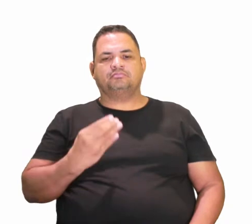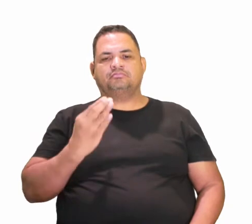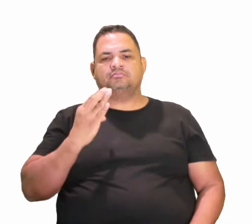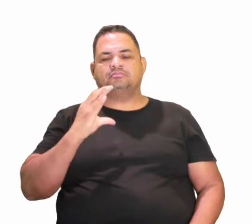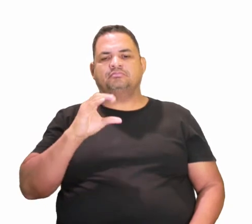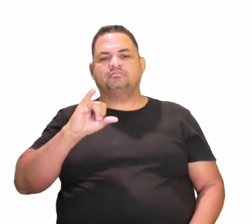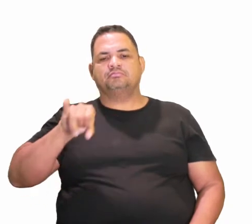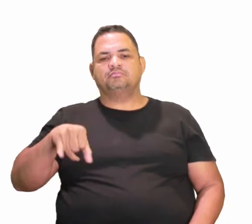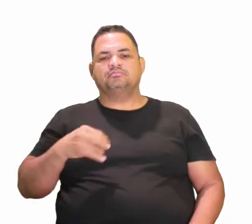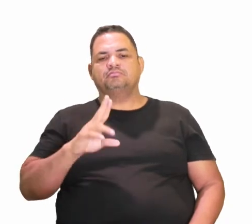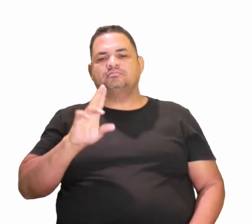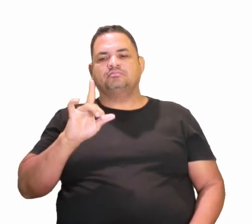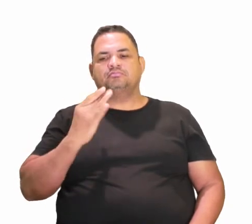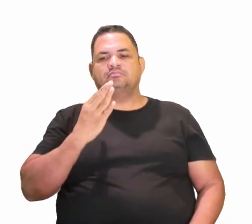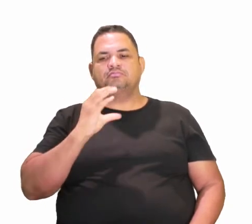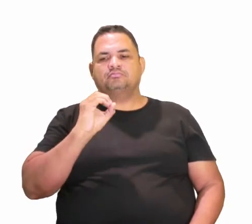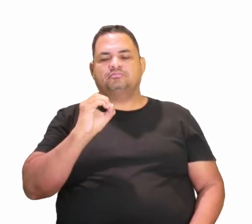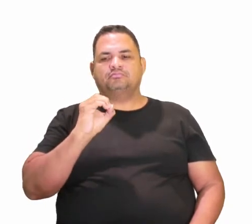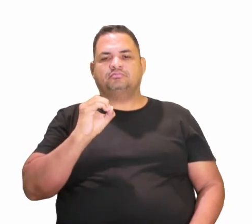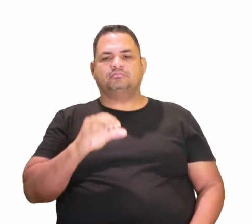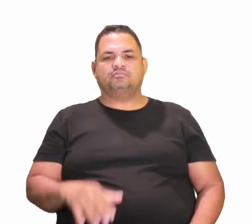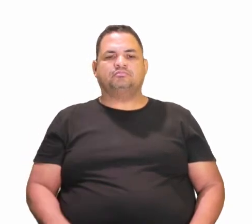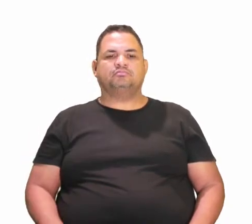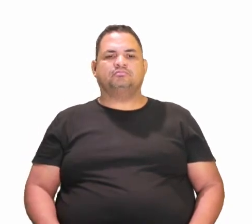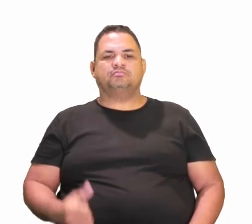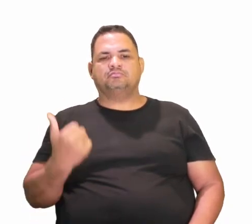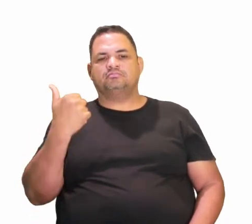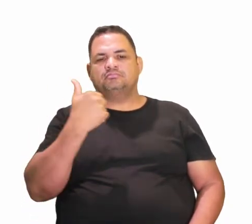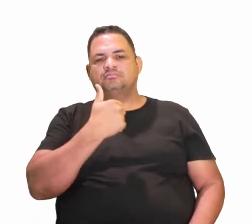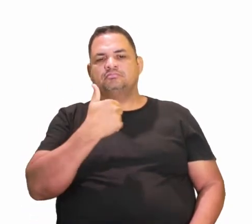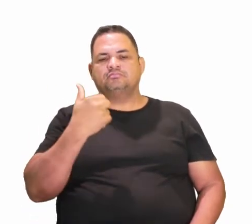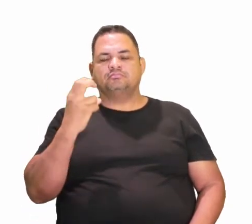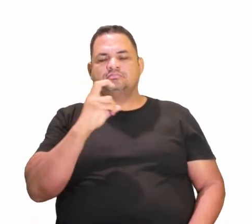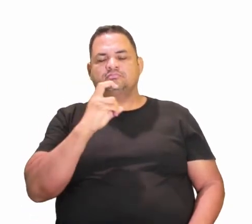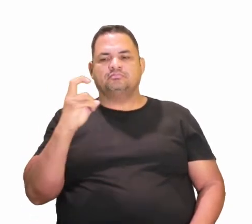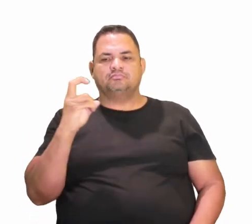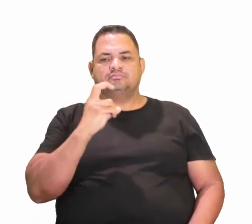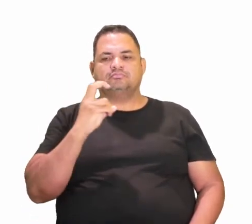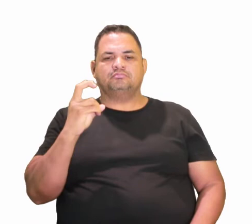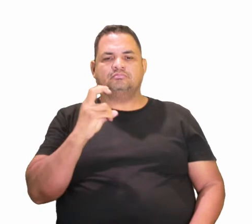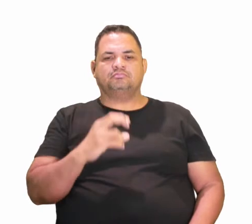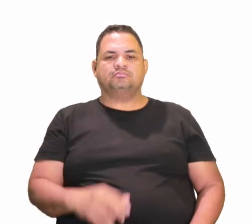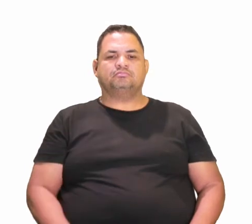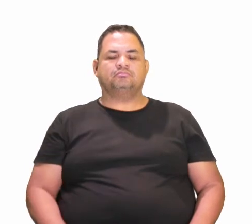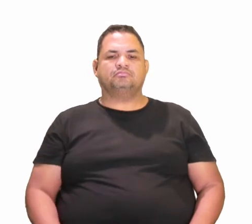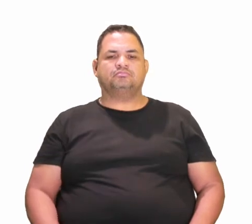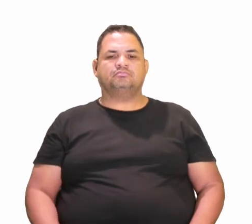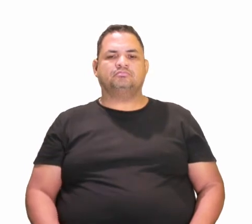Julho que décimo quinto né então ficaria